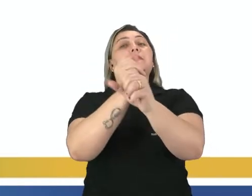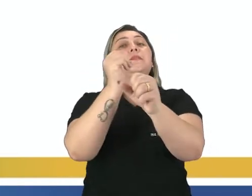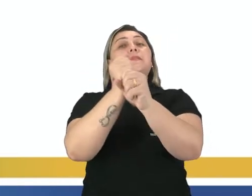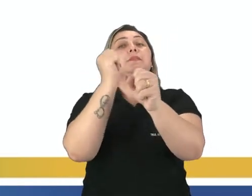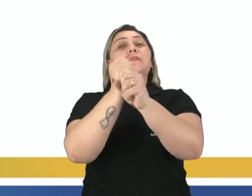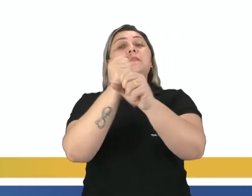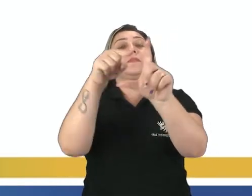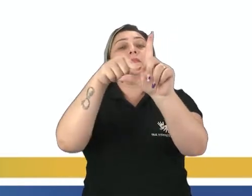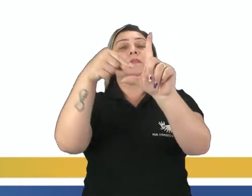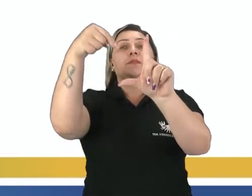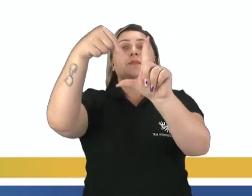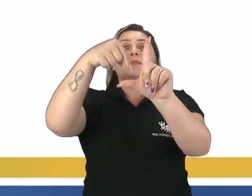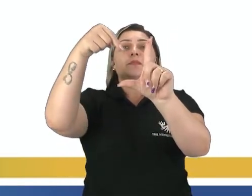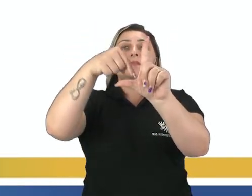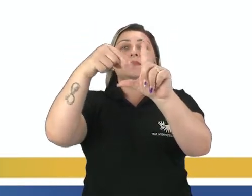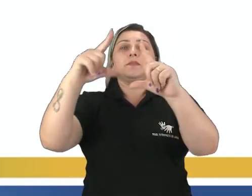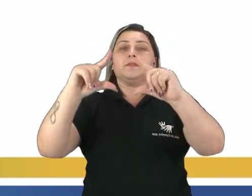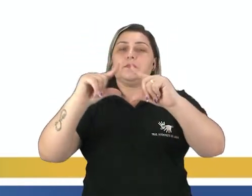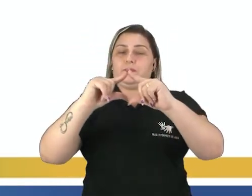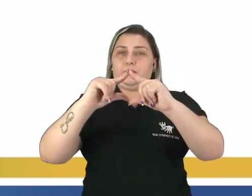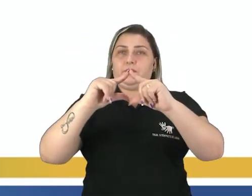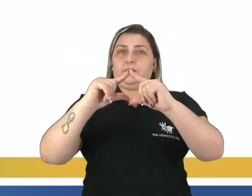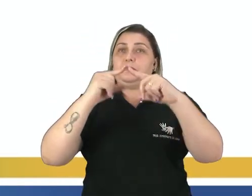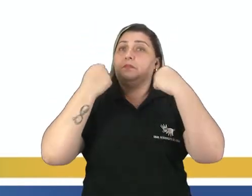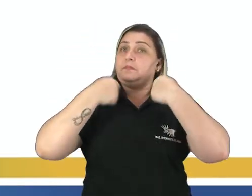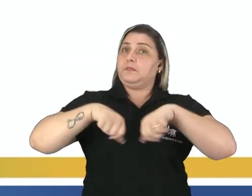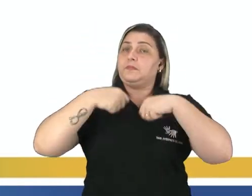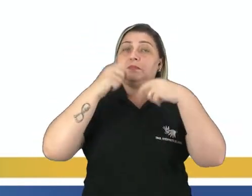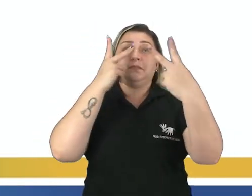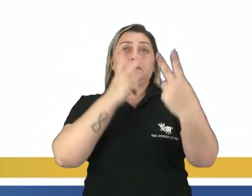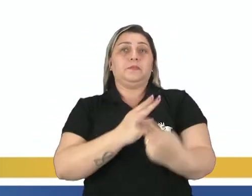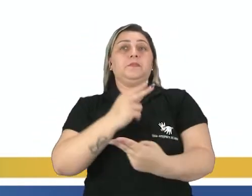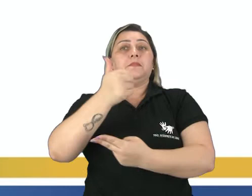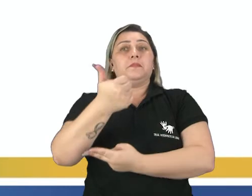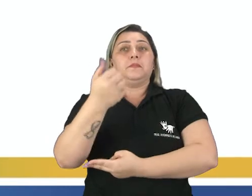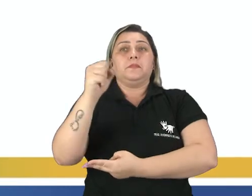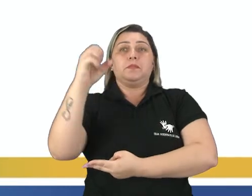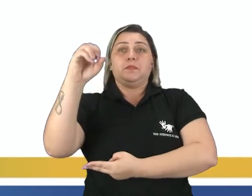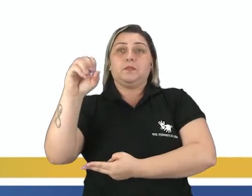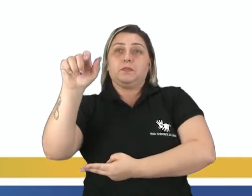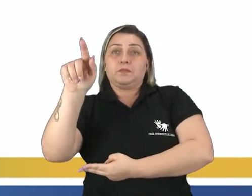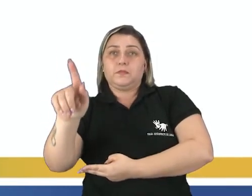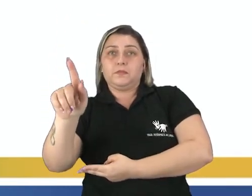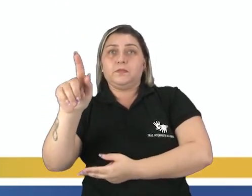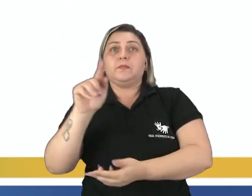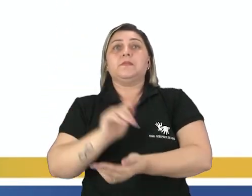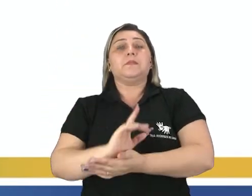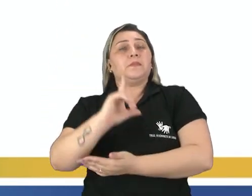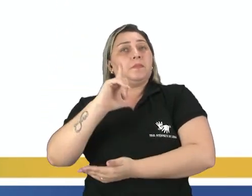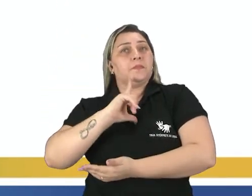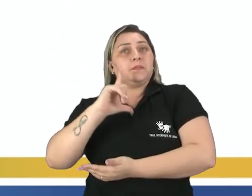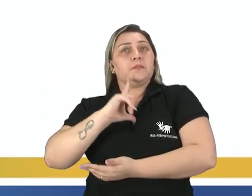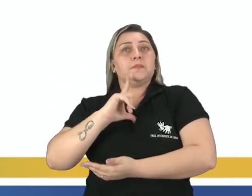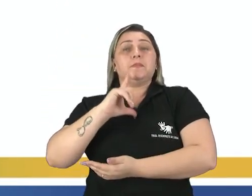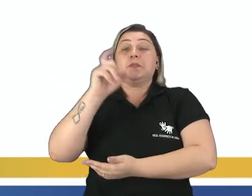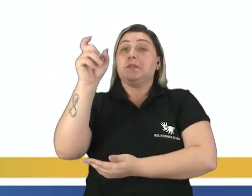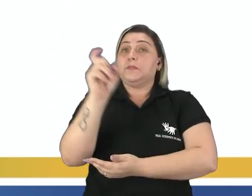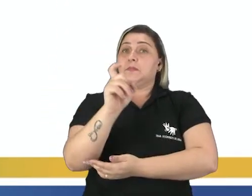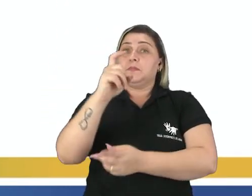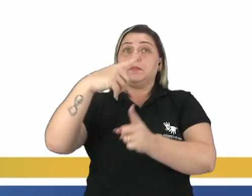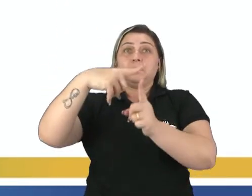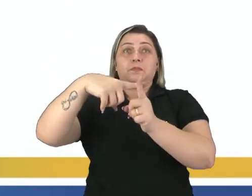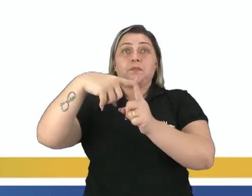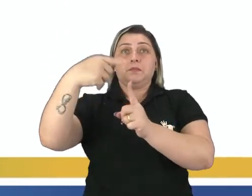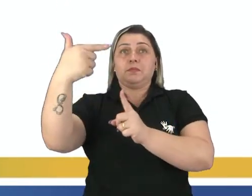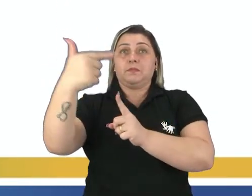dos ângulos internos de um triângulo deve ser igual a 180 graus, temos que